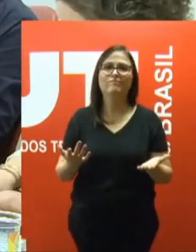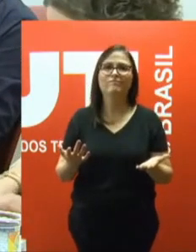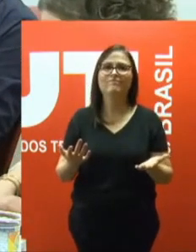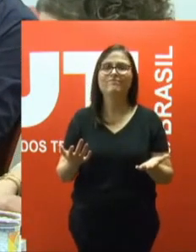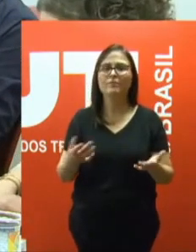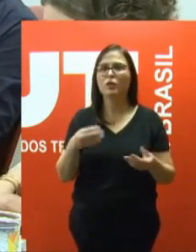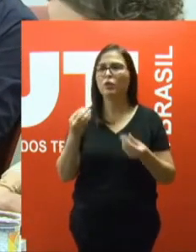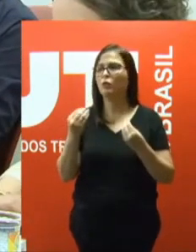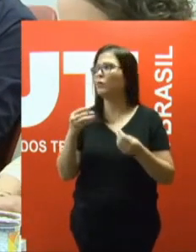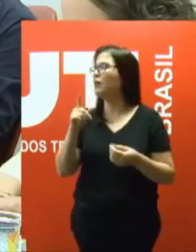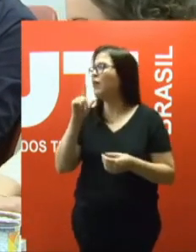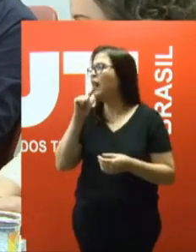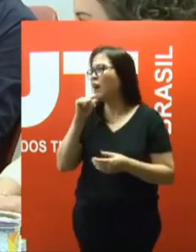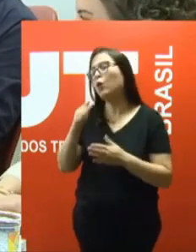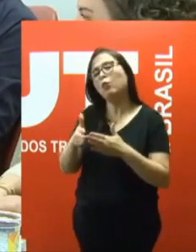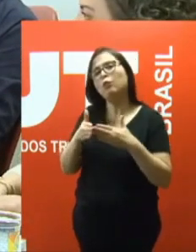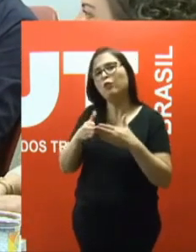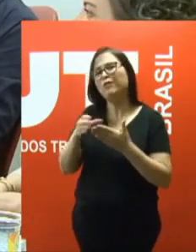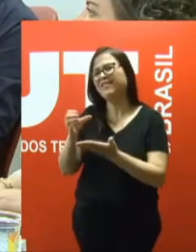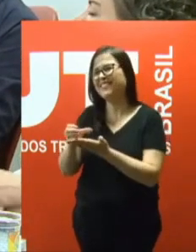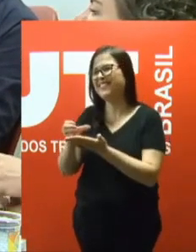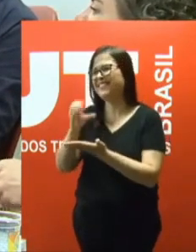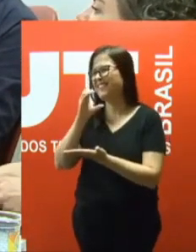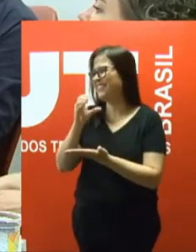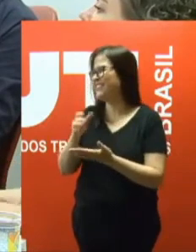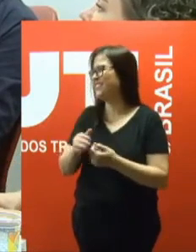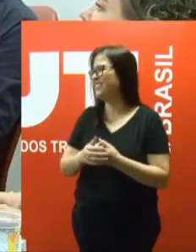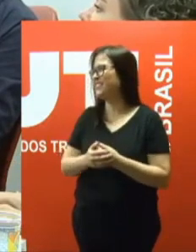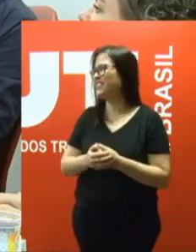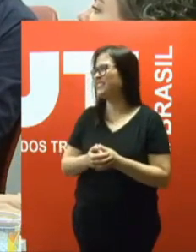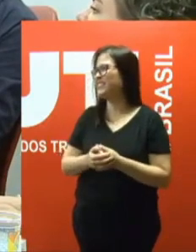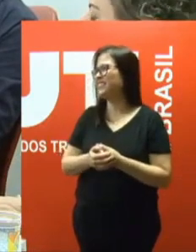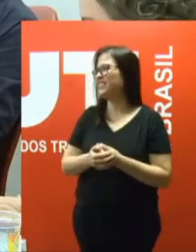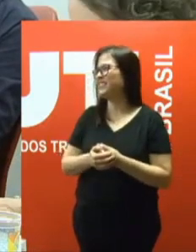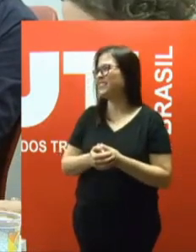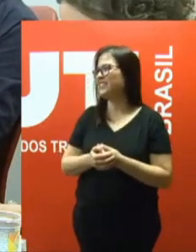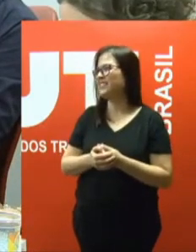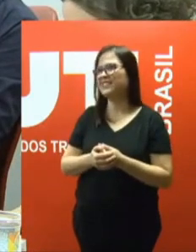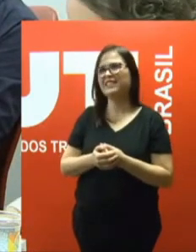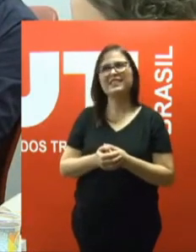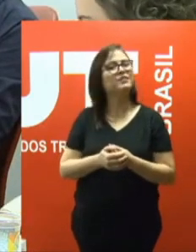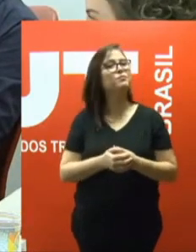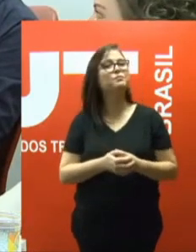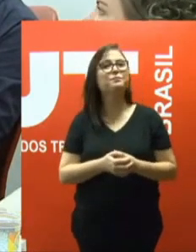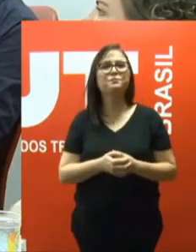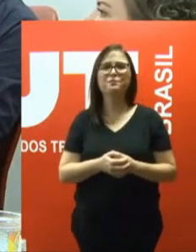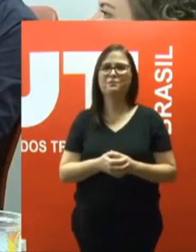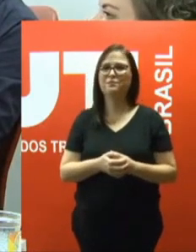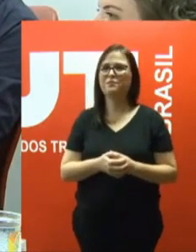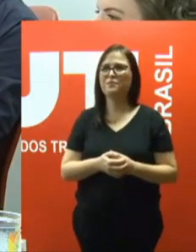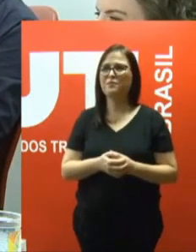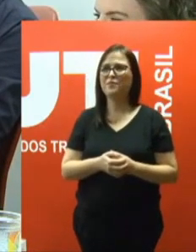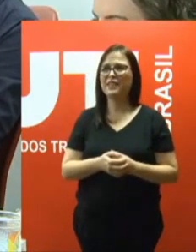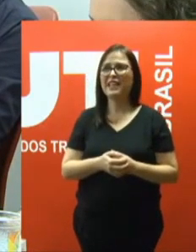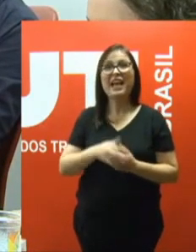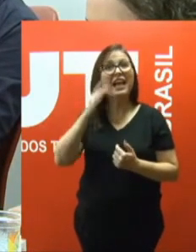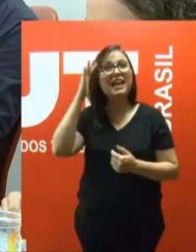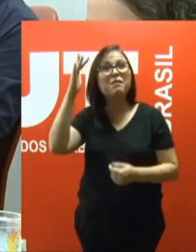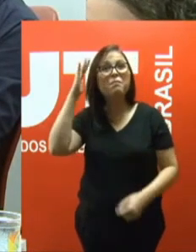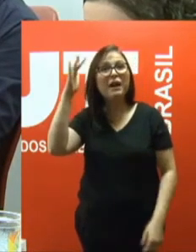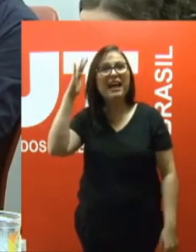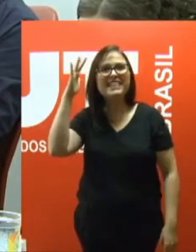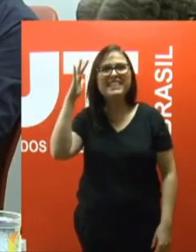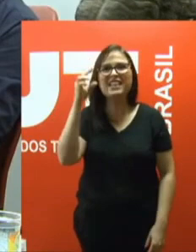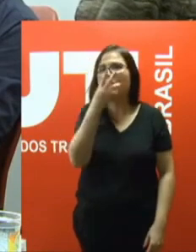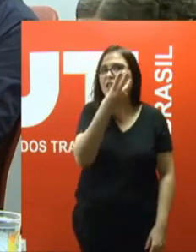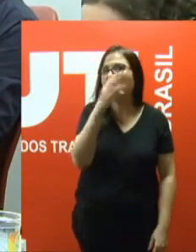me dê aquele copo d'água, meu amor. Porra, imagina se eu tivesse só 3% na pesquisa, nem água tinha